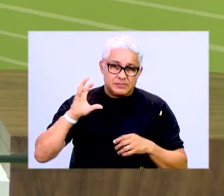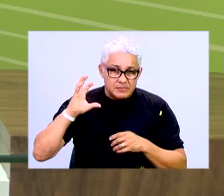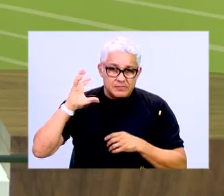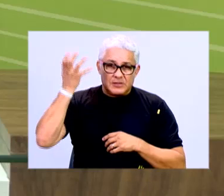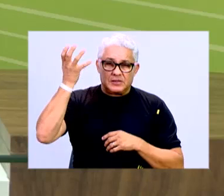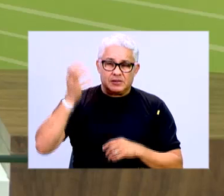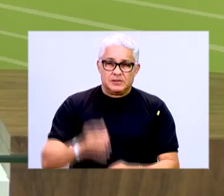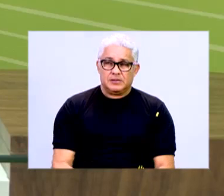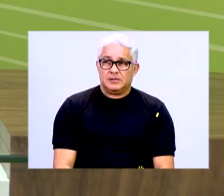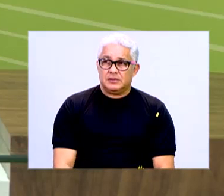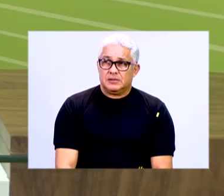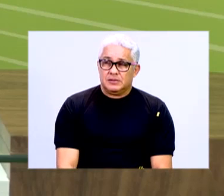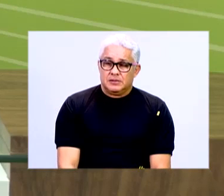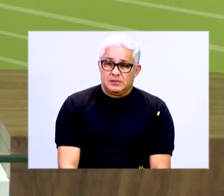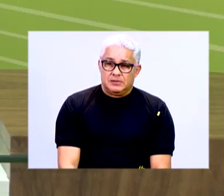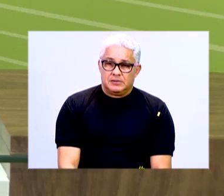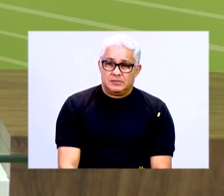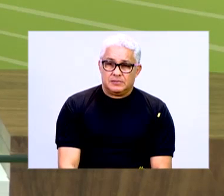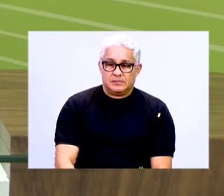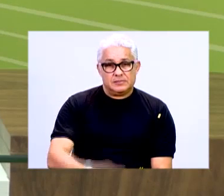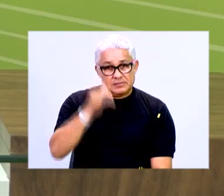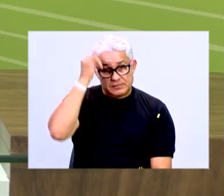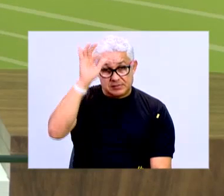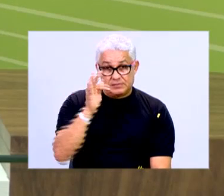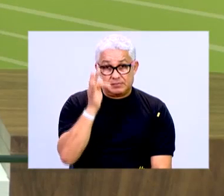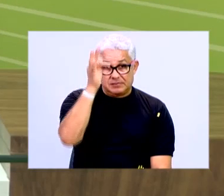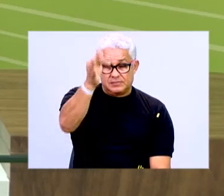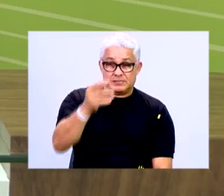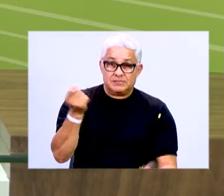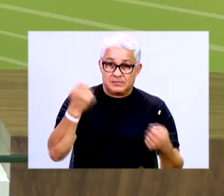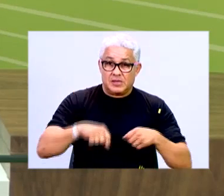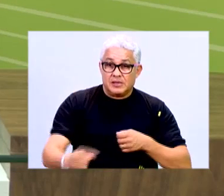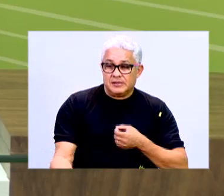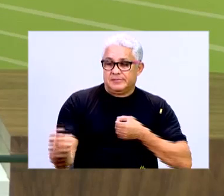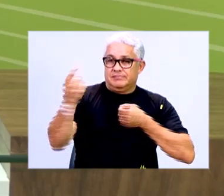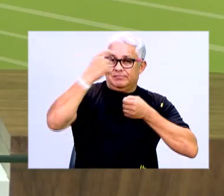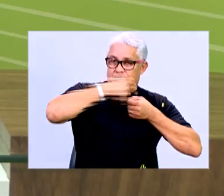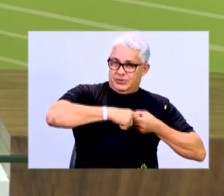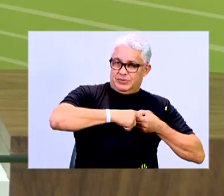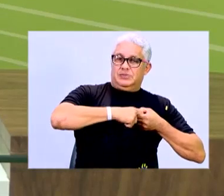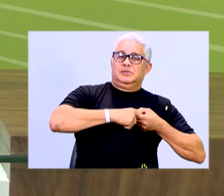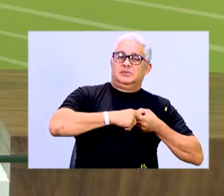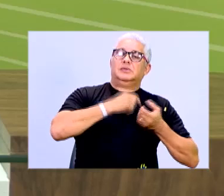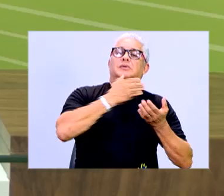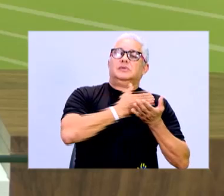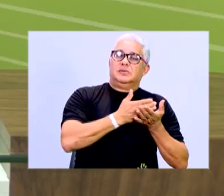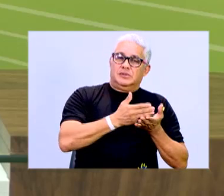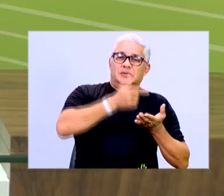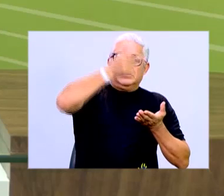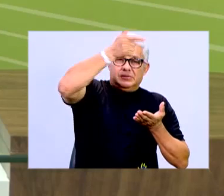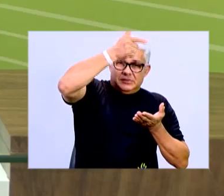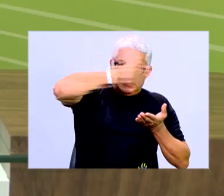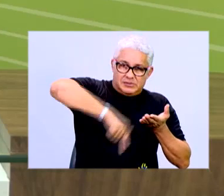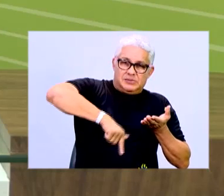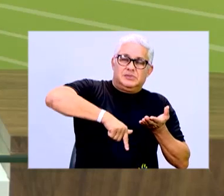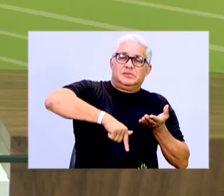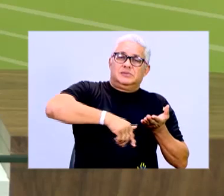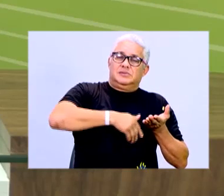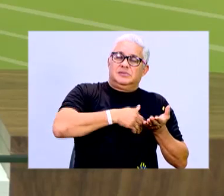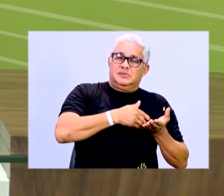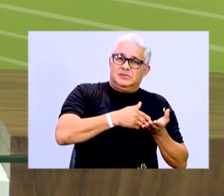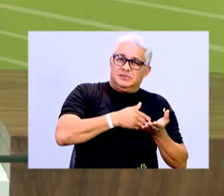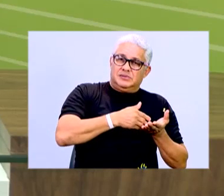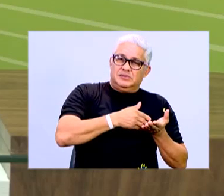resolver, e para que lá na frente não precise fazer aquela volta, né? Voltar lá nos requisitos